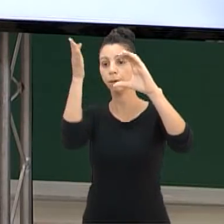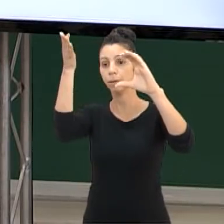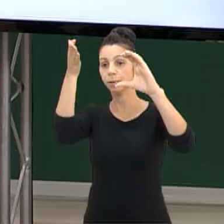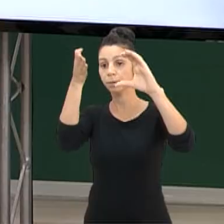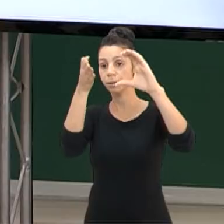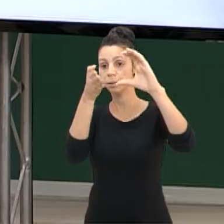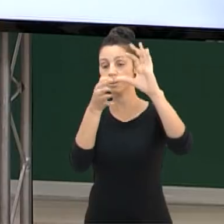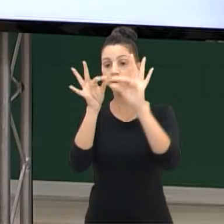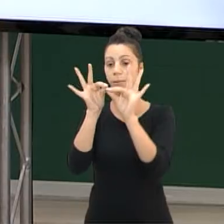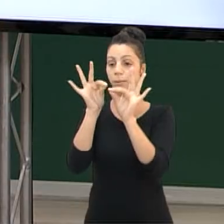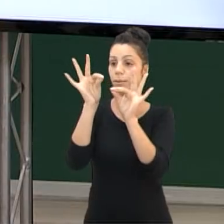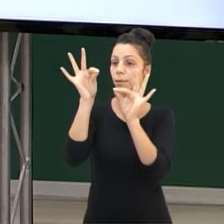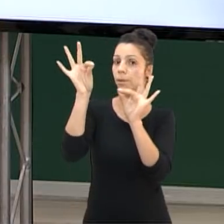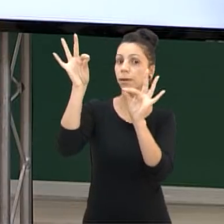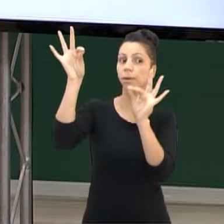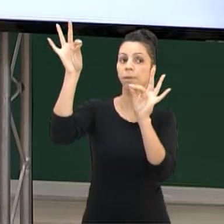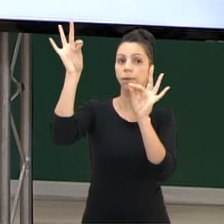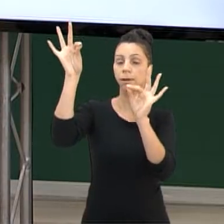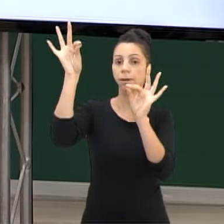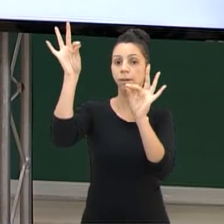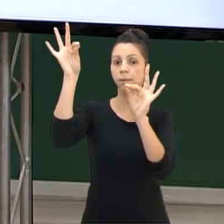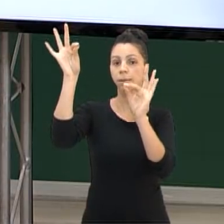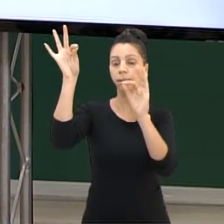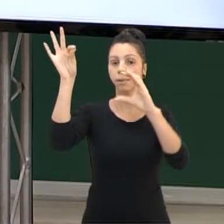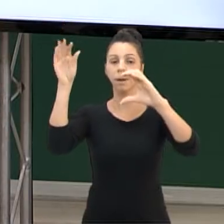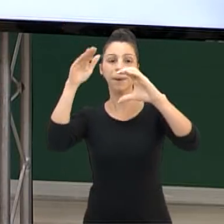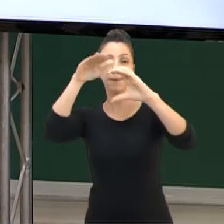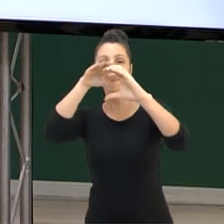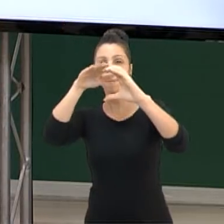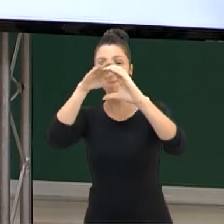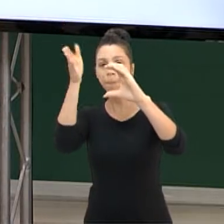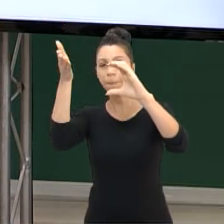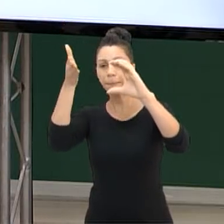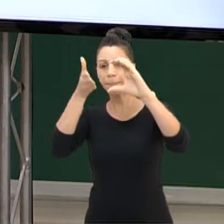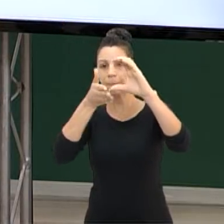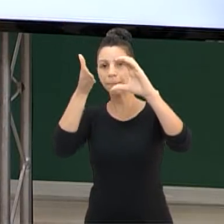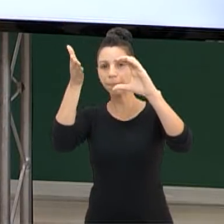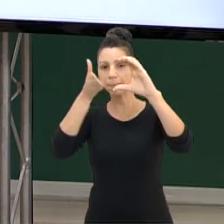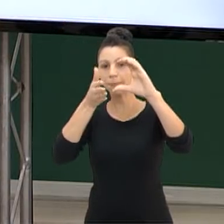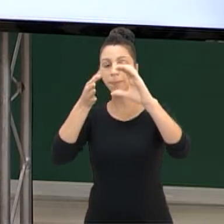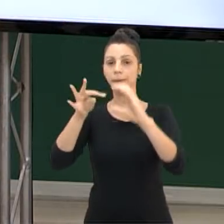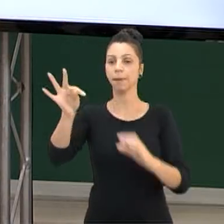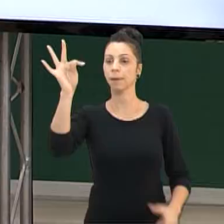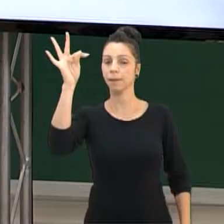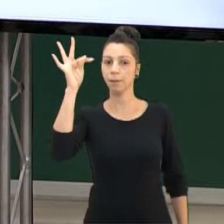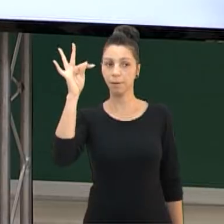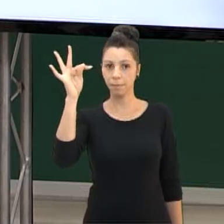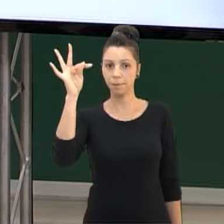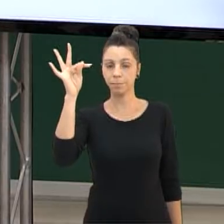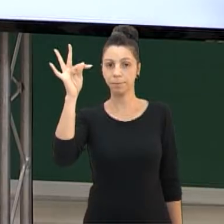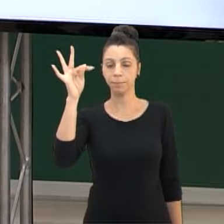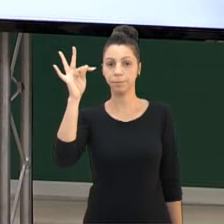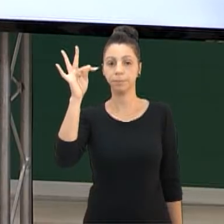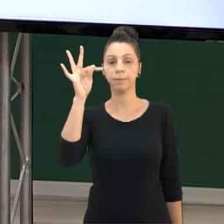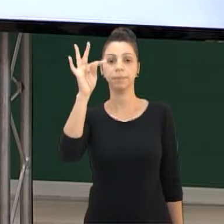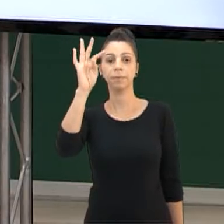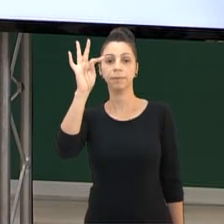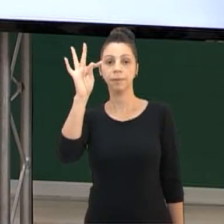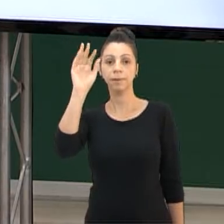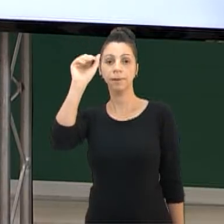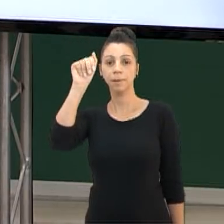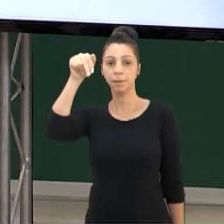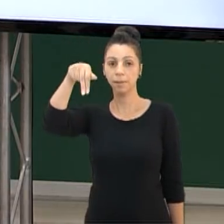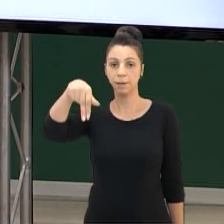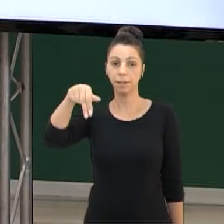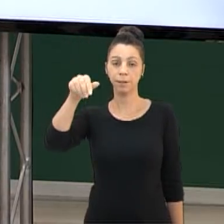apenas um único ponto na minha circunferência. Então, eu chamo a reta T de reta tangente, a